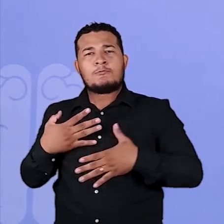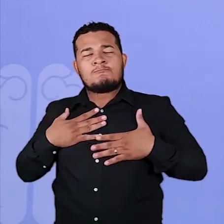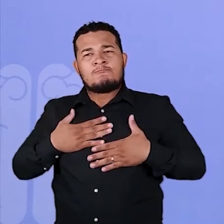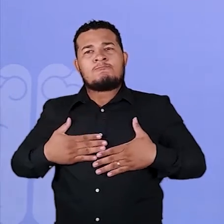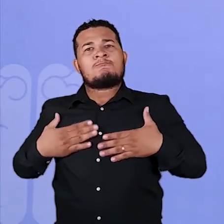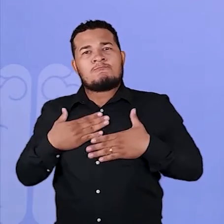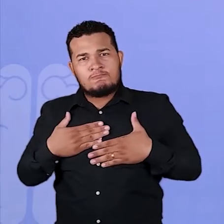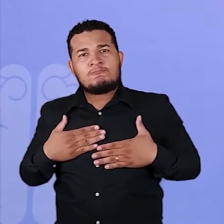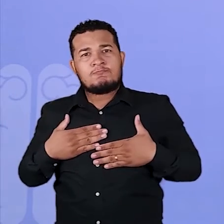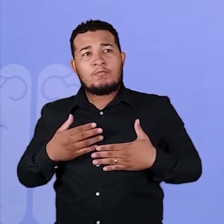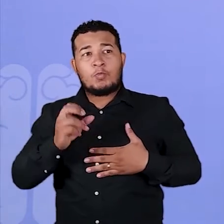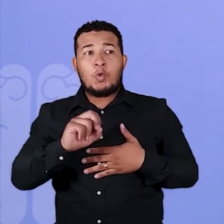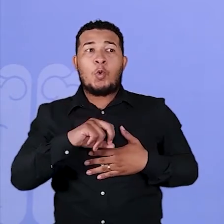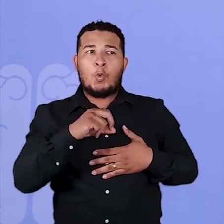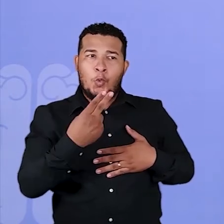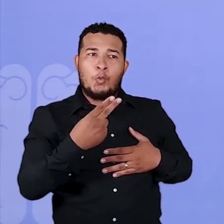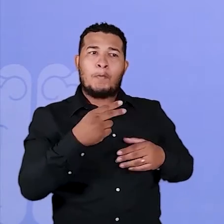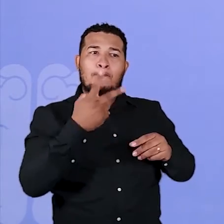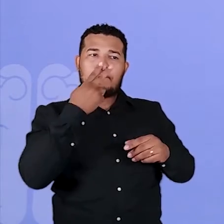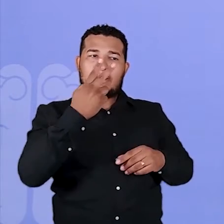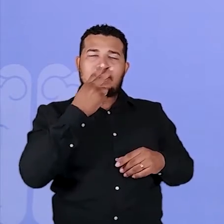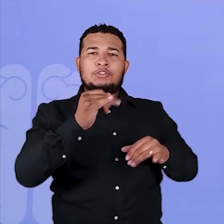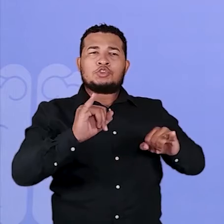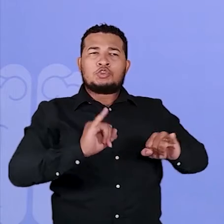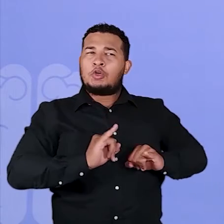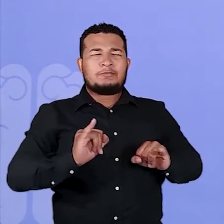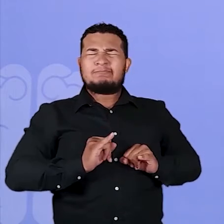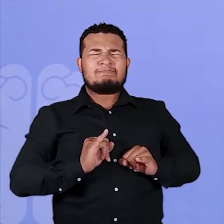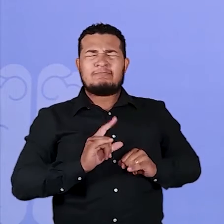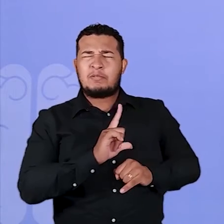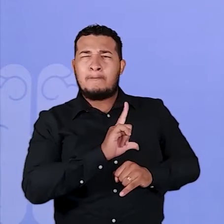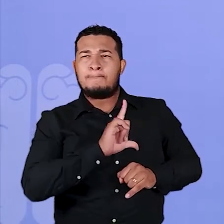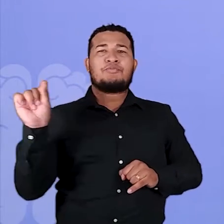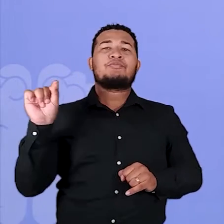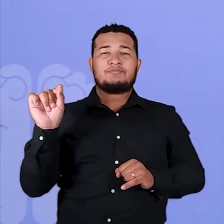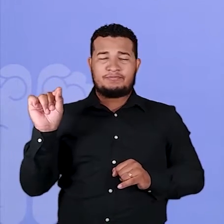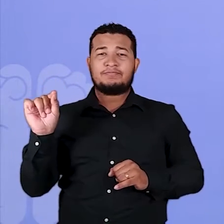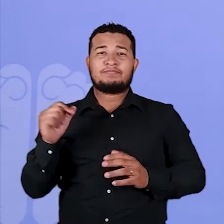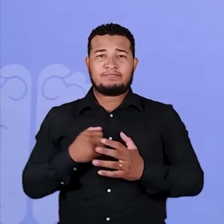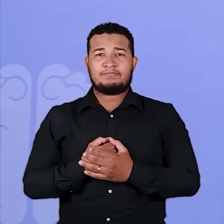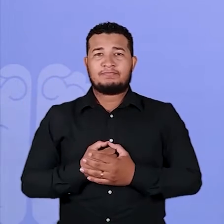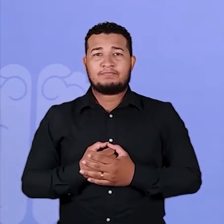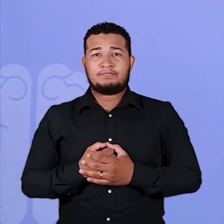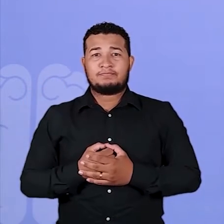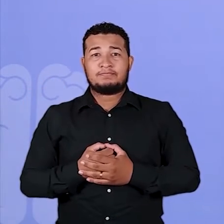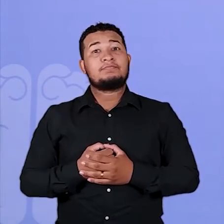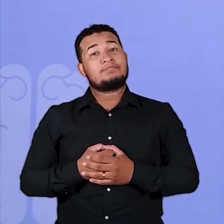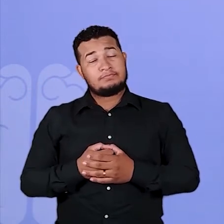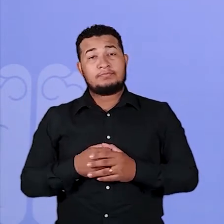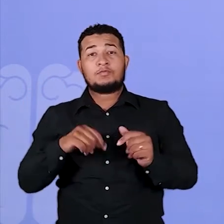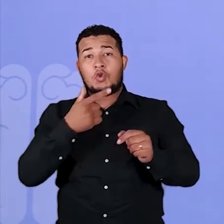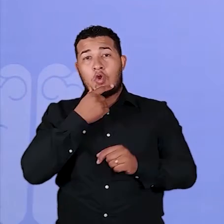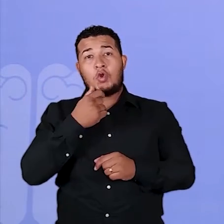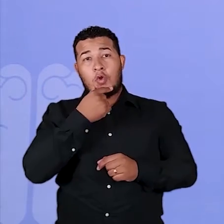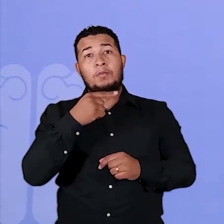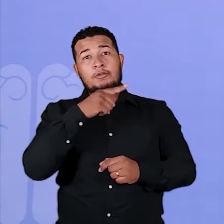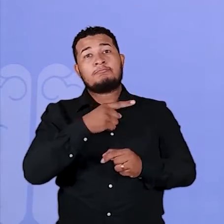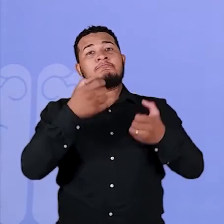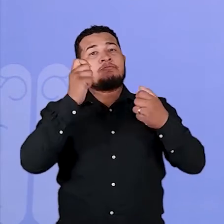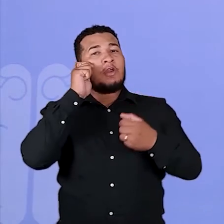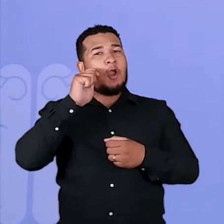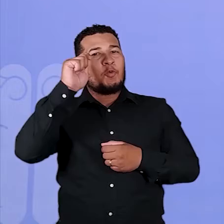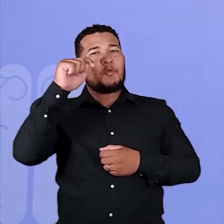e sempre que a gente age, a gente está fugindo da dor. Bentham, por exemplo, vai